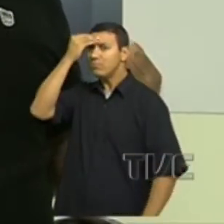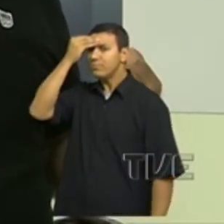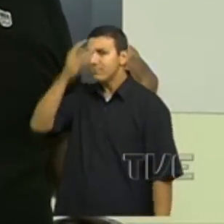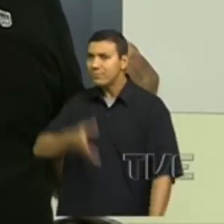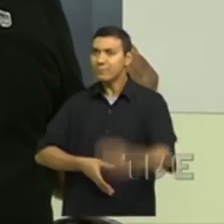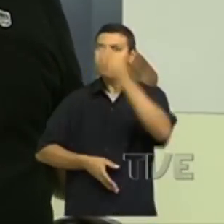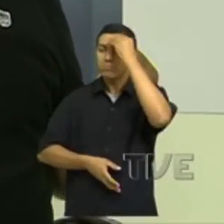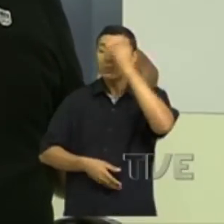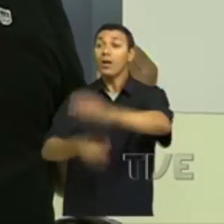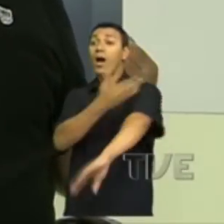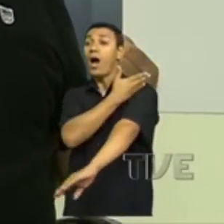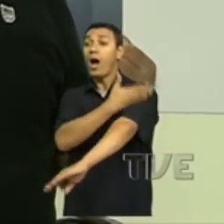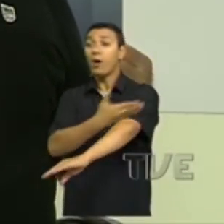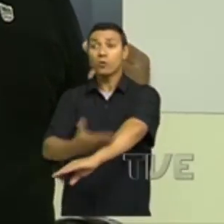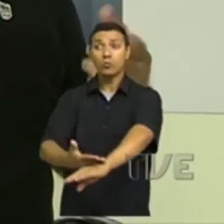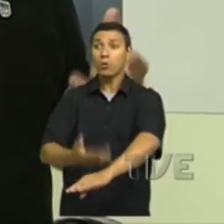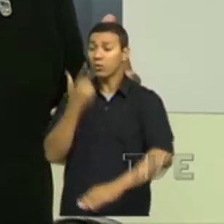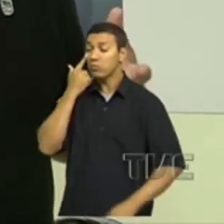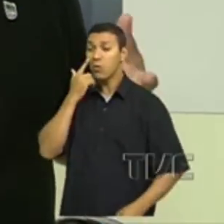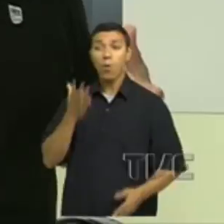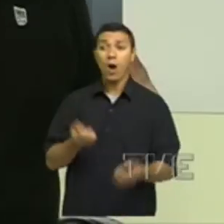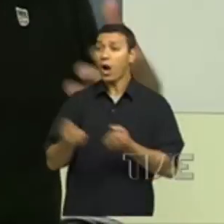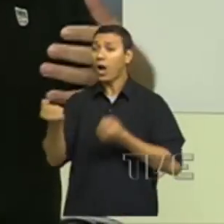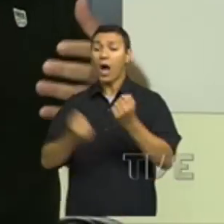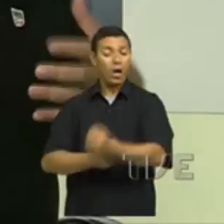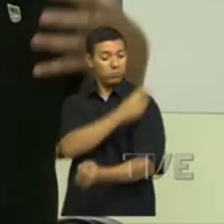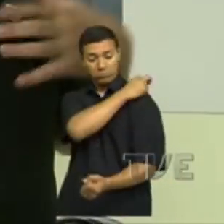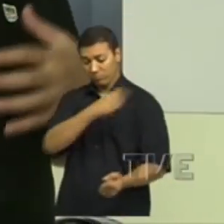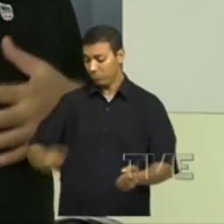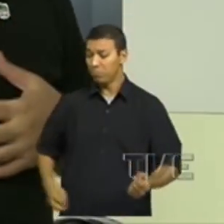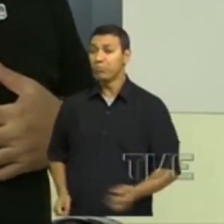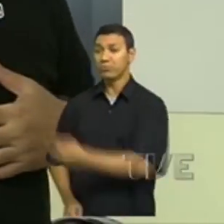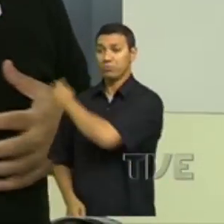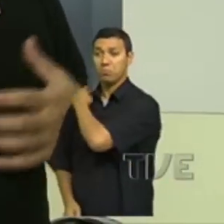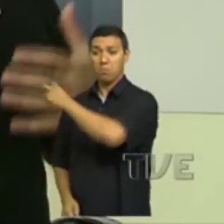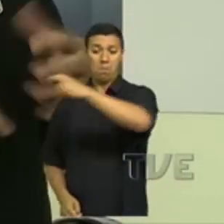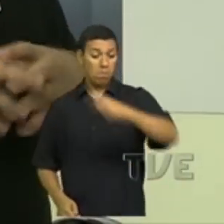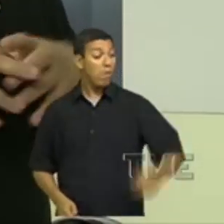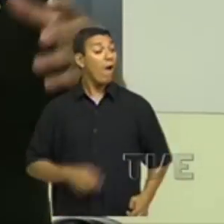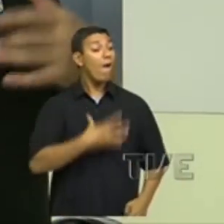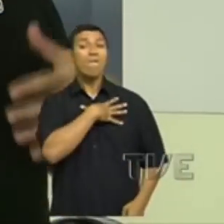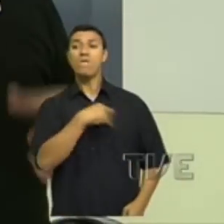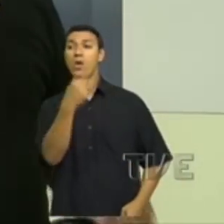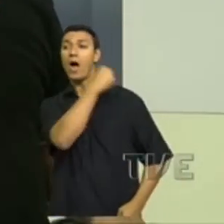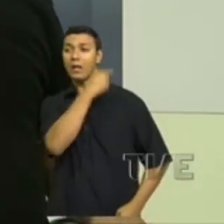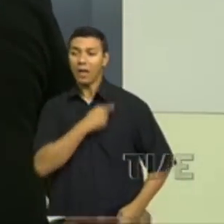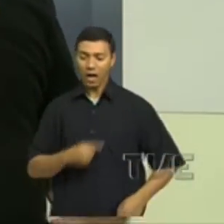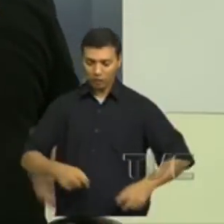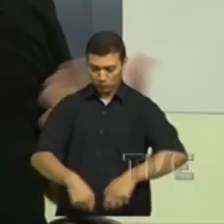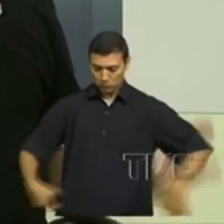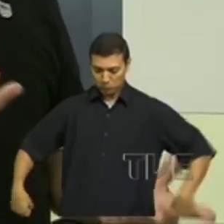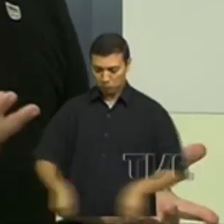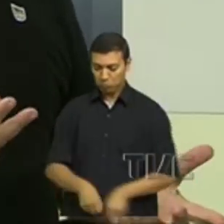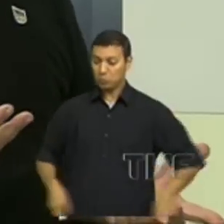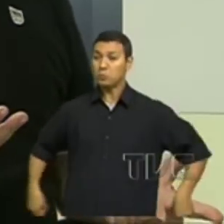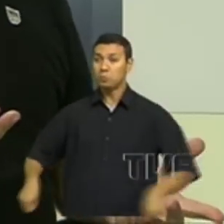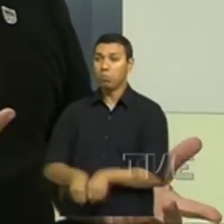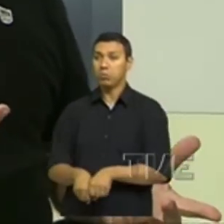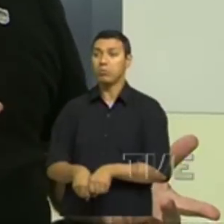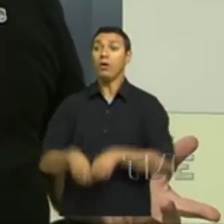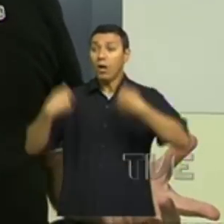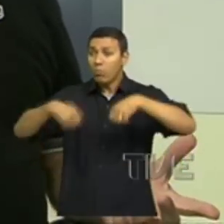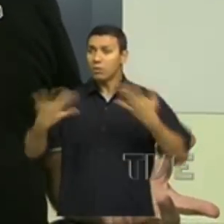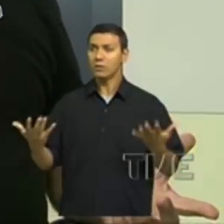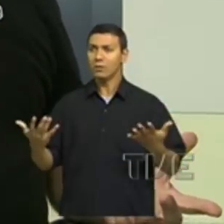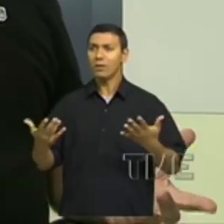a usar o cinto. E agora a gente entra num carro e já coloca o cinto, todo mundo automático. E eu acho que isso vai